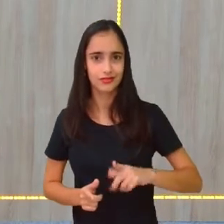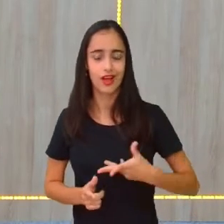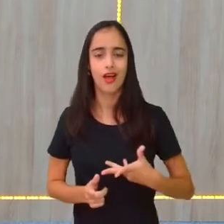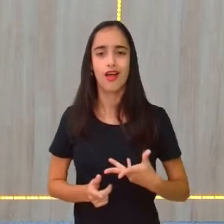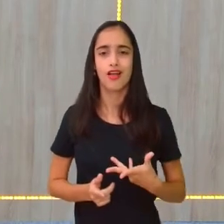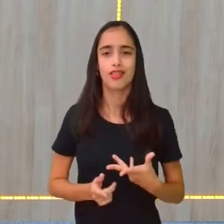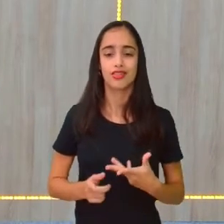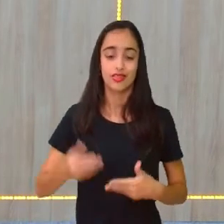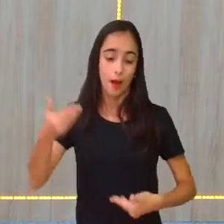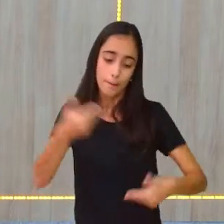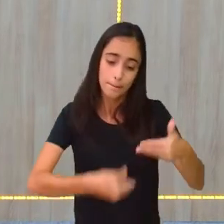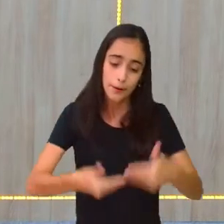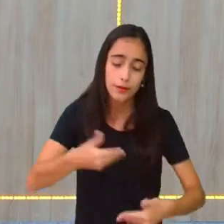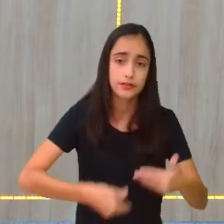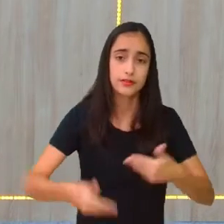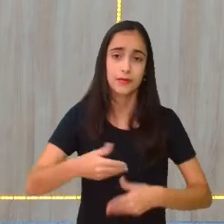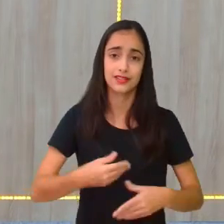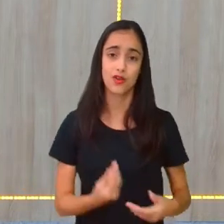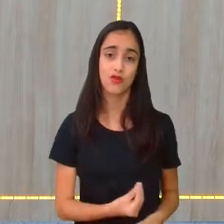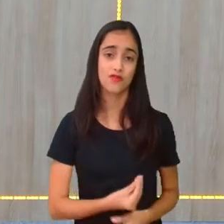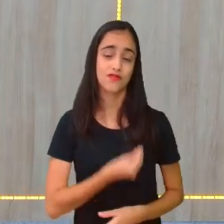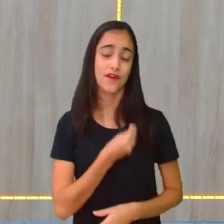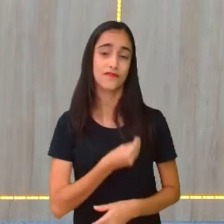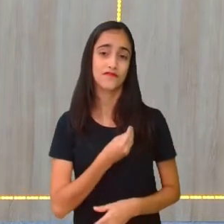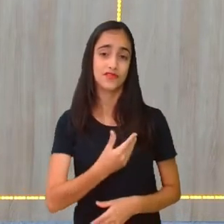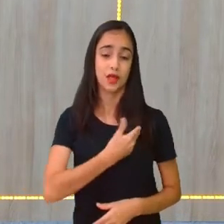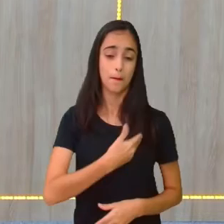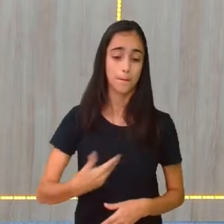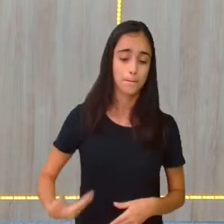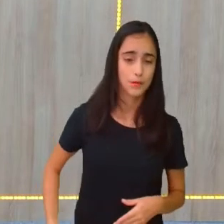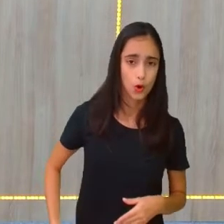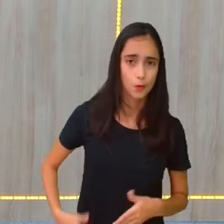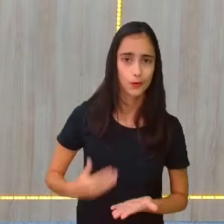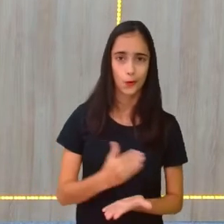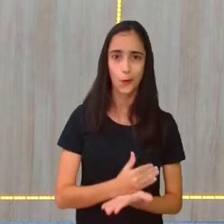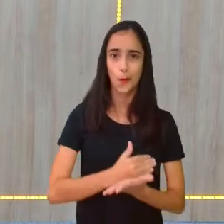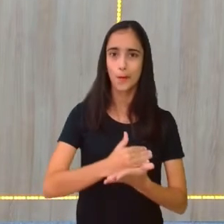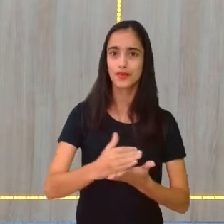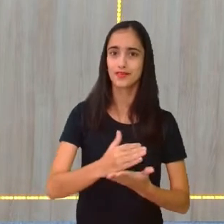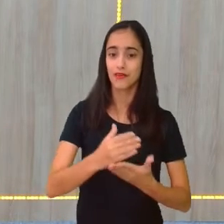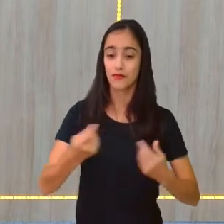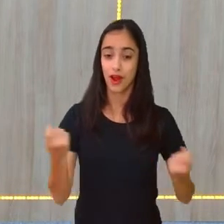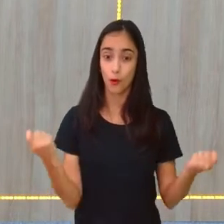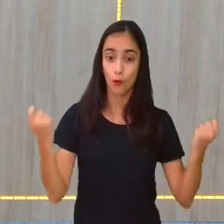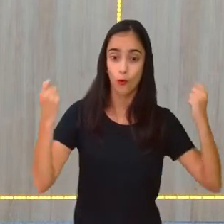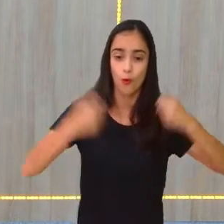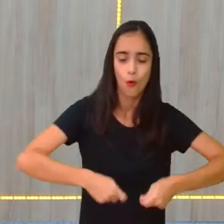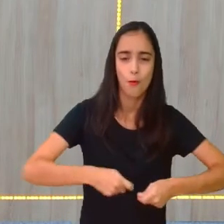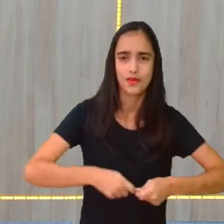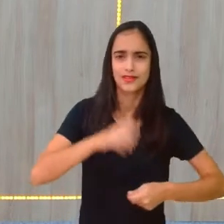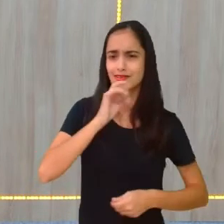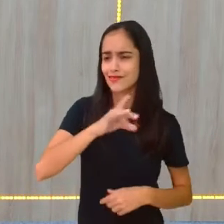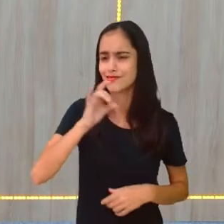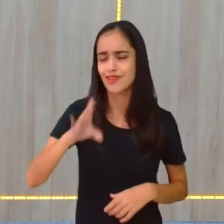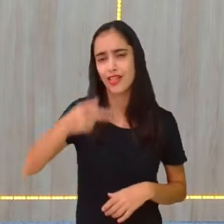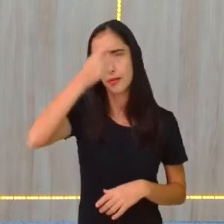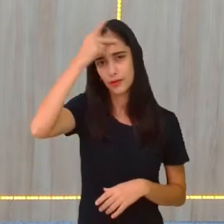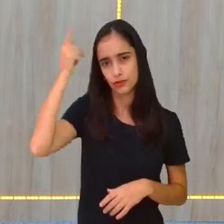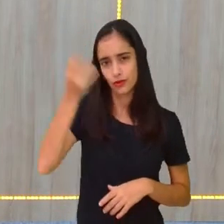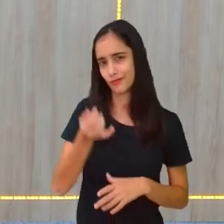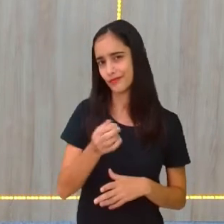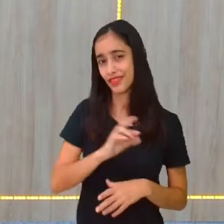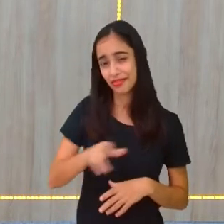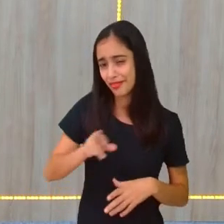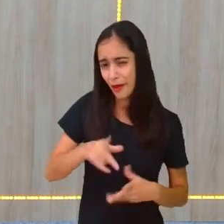dessa participação na vida pública, eles viriam pela competência do indivíduo e não pelo nascimento. Fulano é da